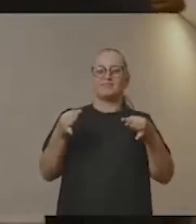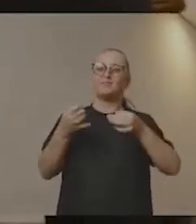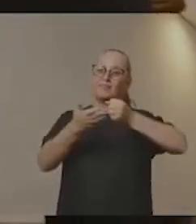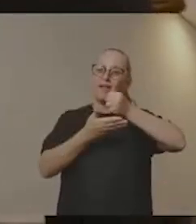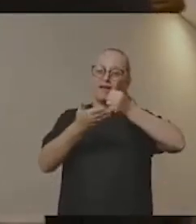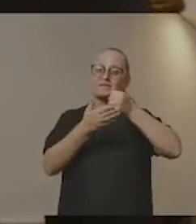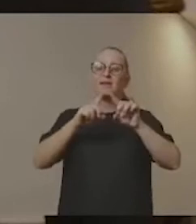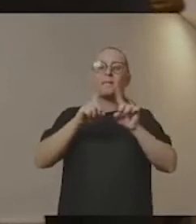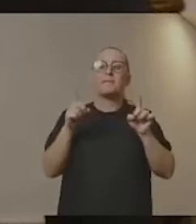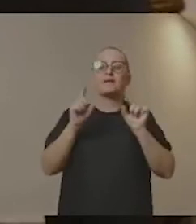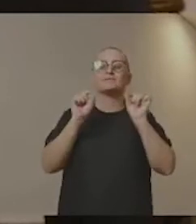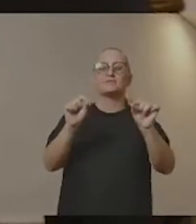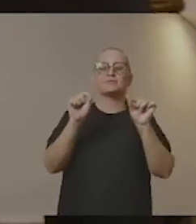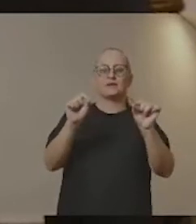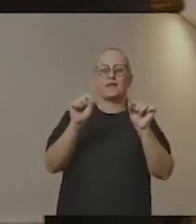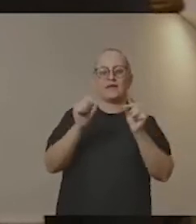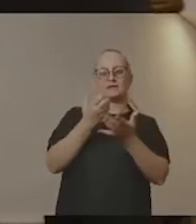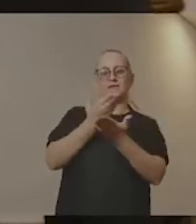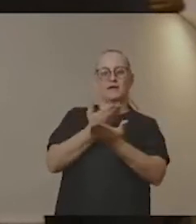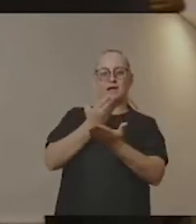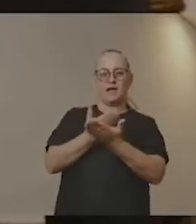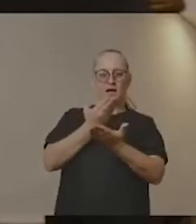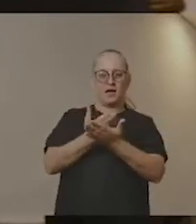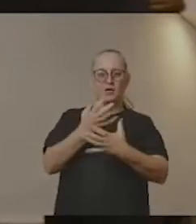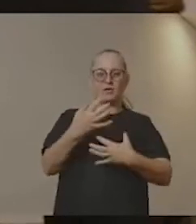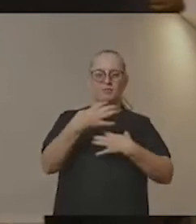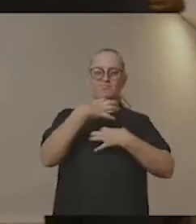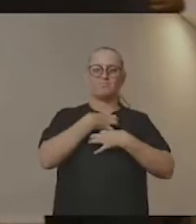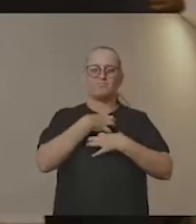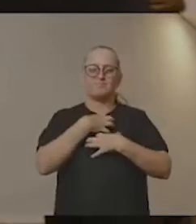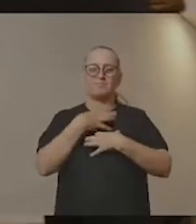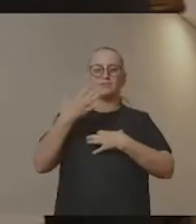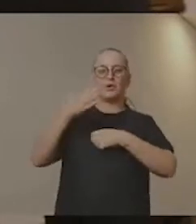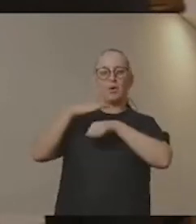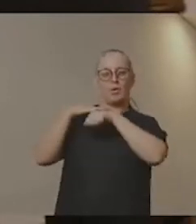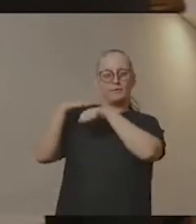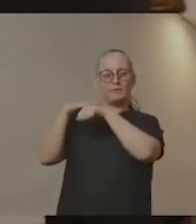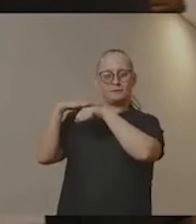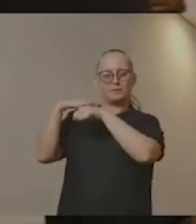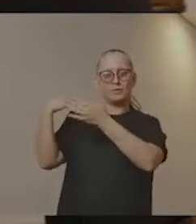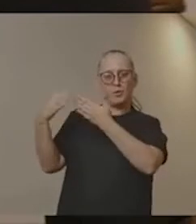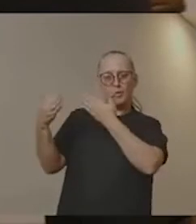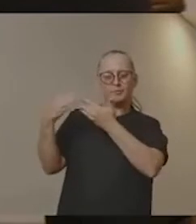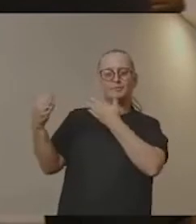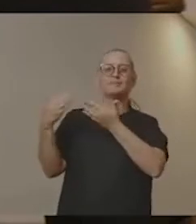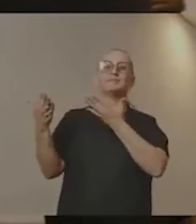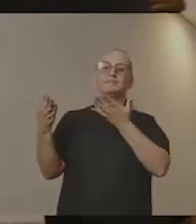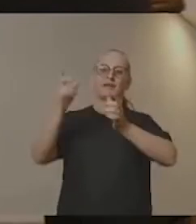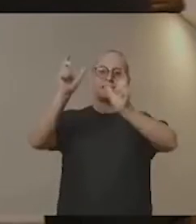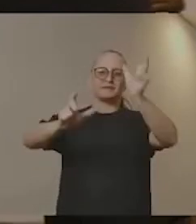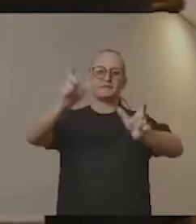as pessoas queriam aprender, tinha aquela gana. Isso para outros fatores também, outras matérias, eu digo até por experiência. Então, eu acho que